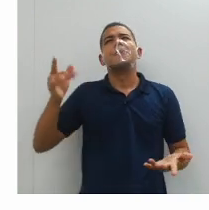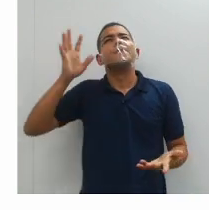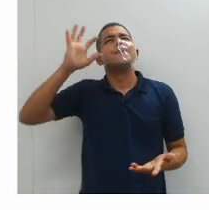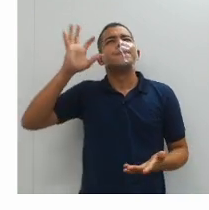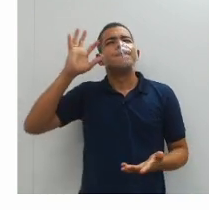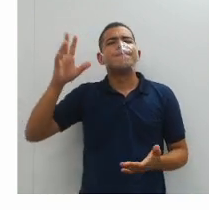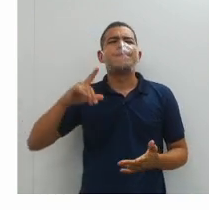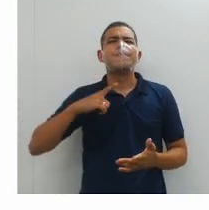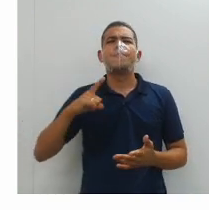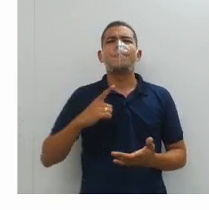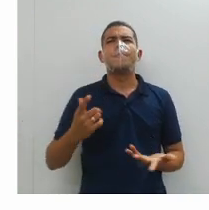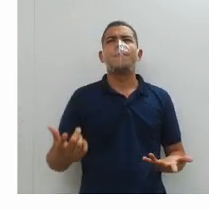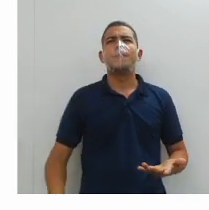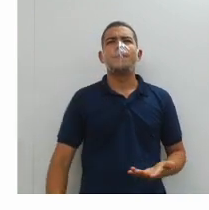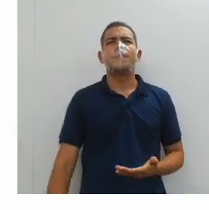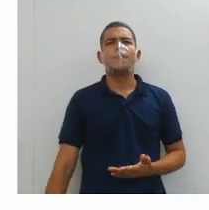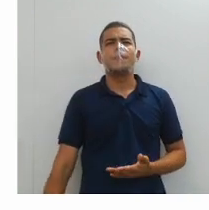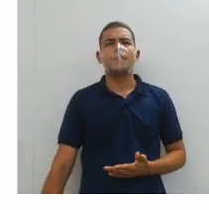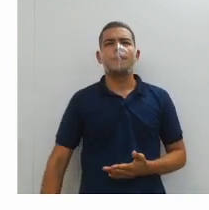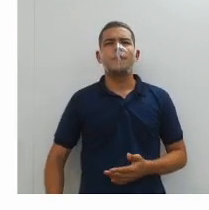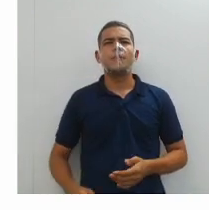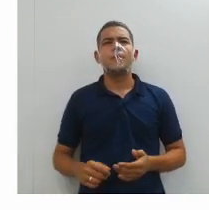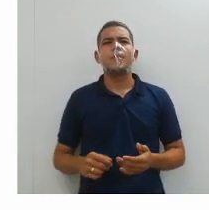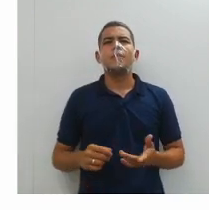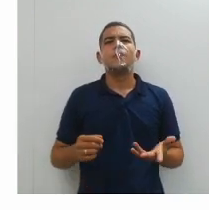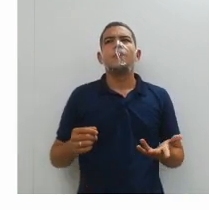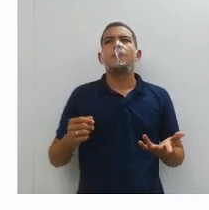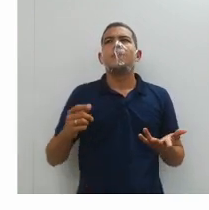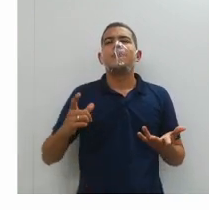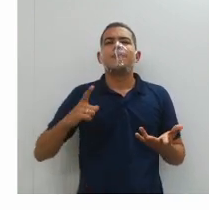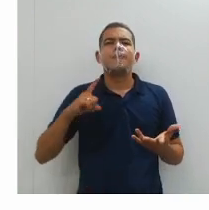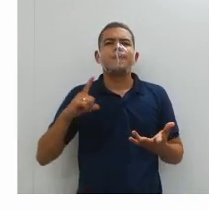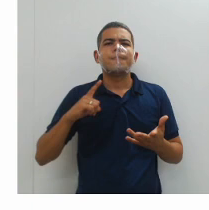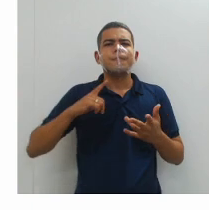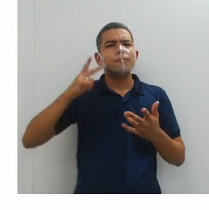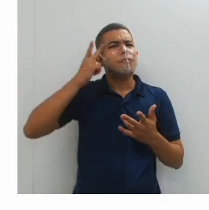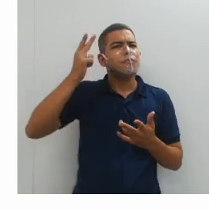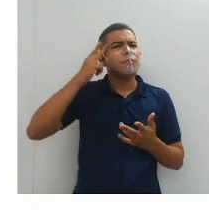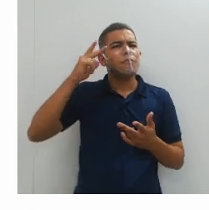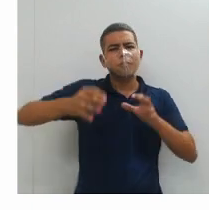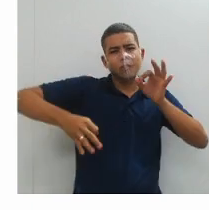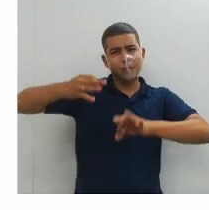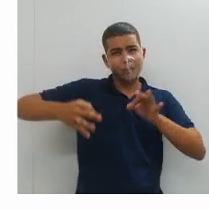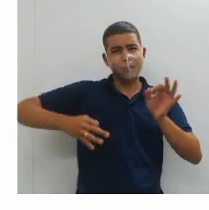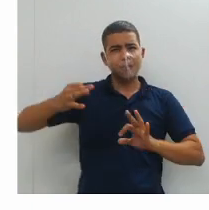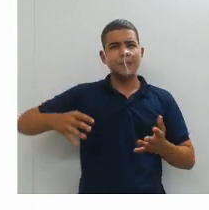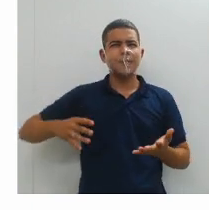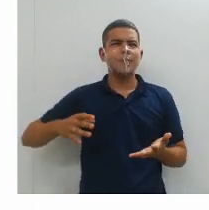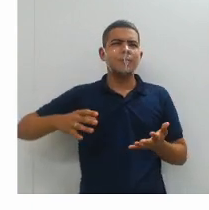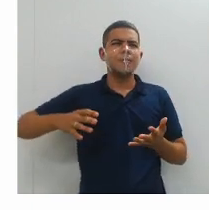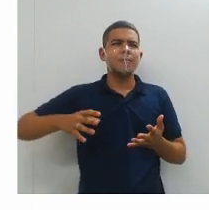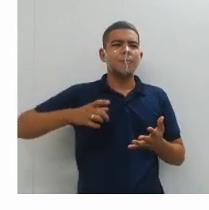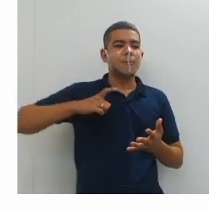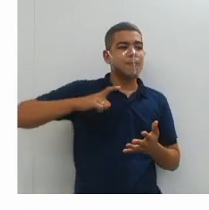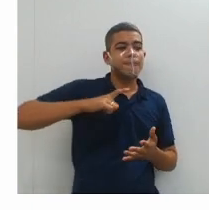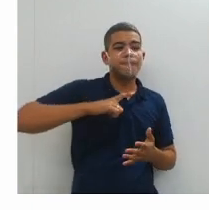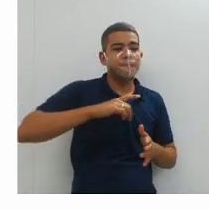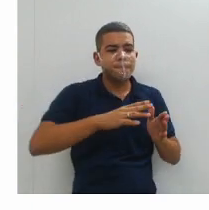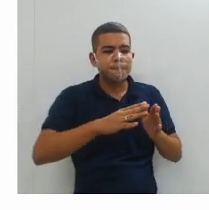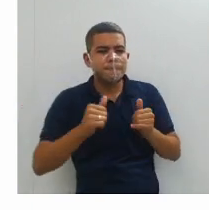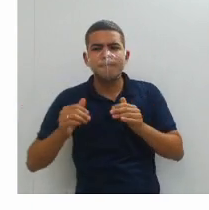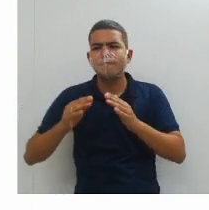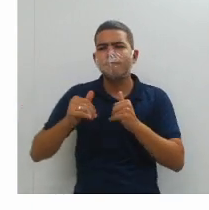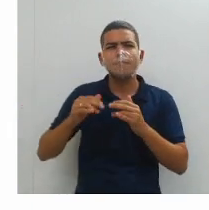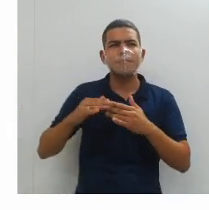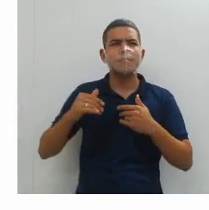da sua própria causa, naturalmente, vai levar você a puxar as coisas